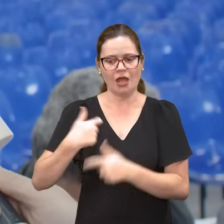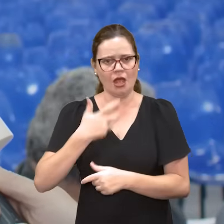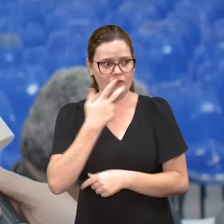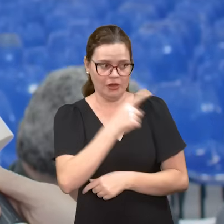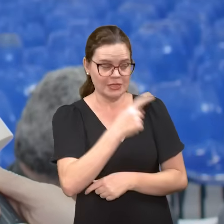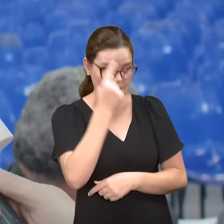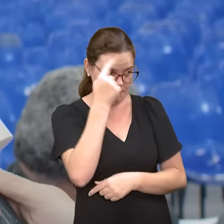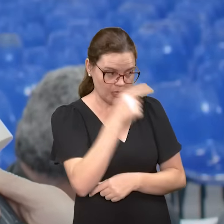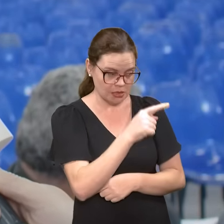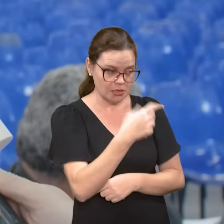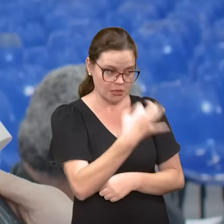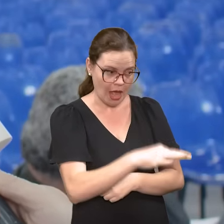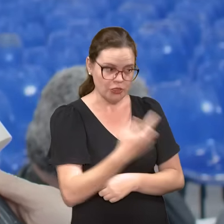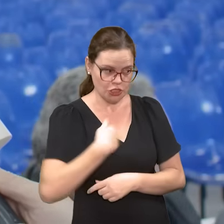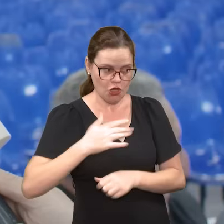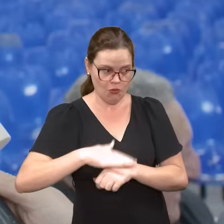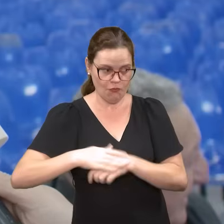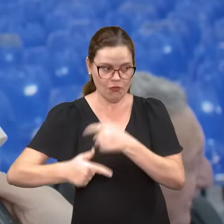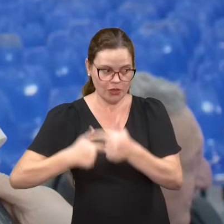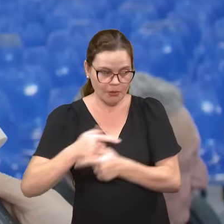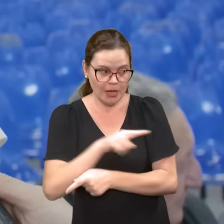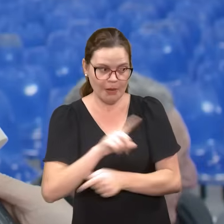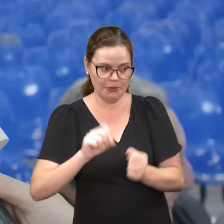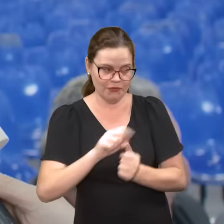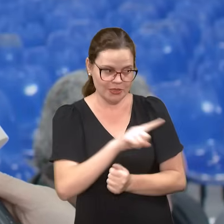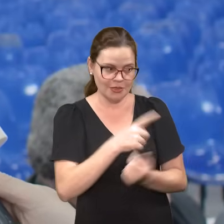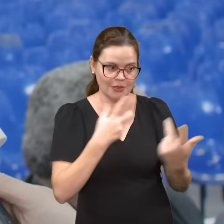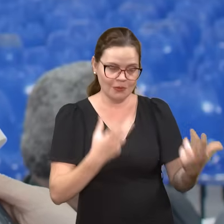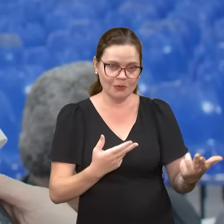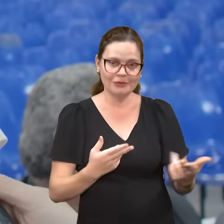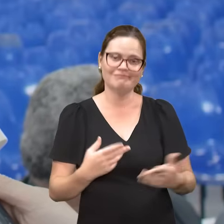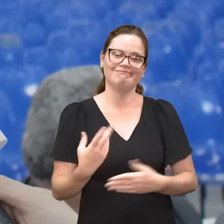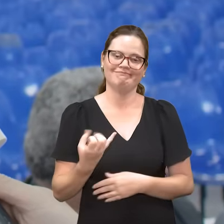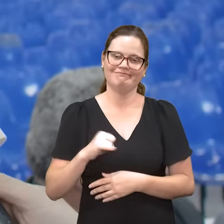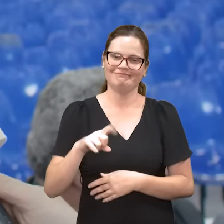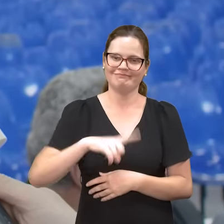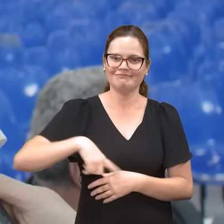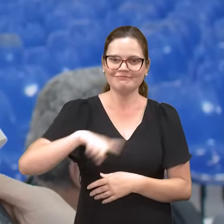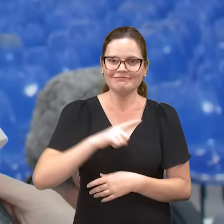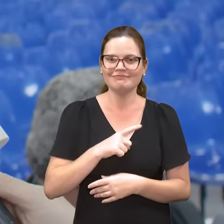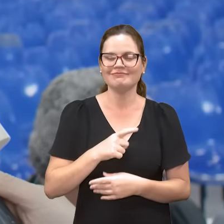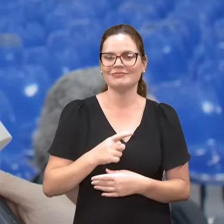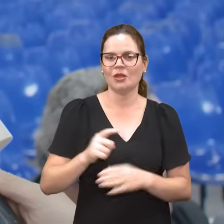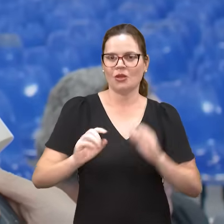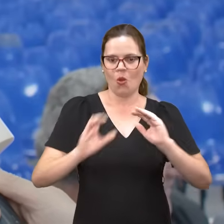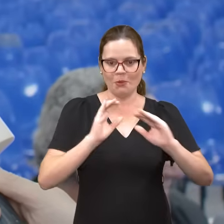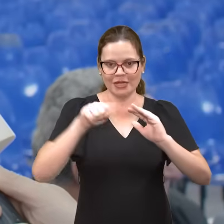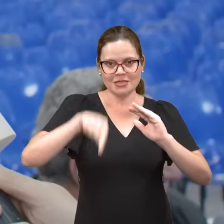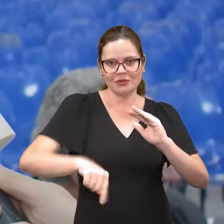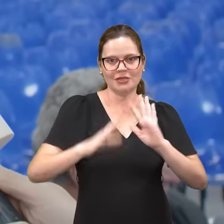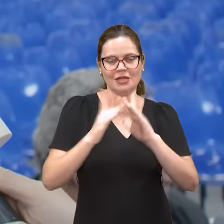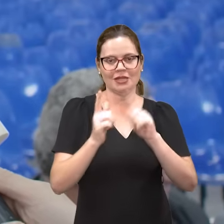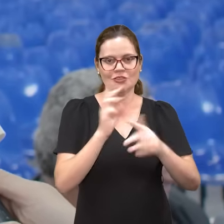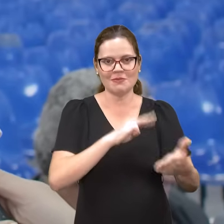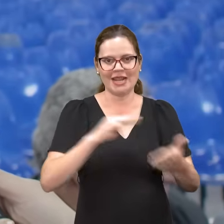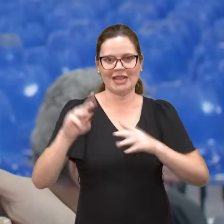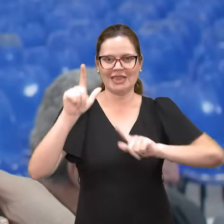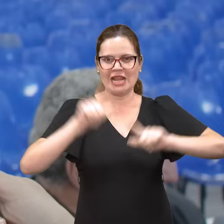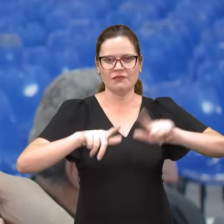vai pensar, porque eu vou fazer. E nós, se chegamos até aqui Se a comunicação da Igreja Cristã